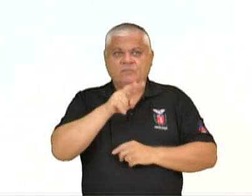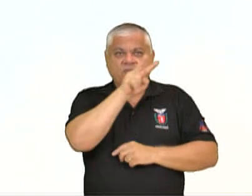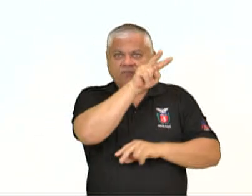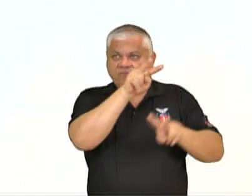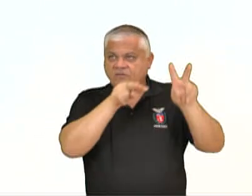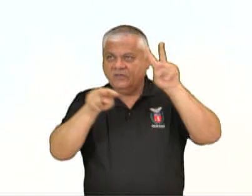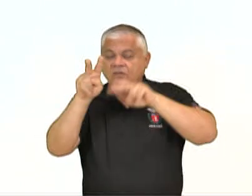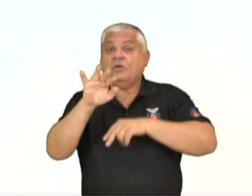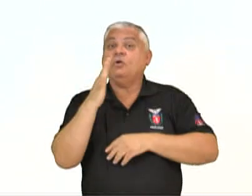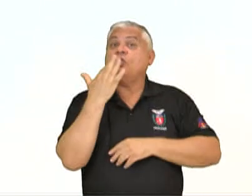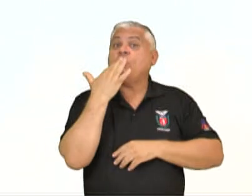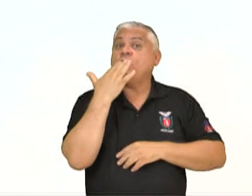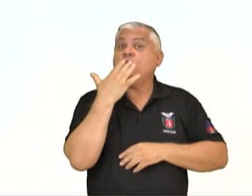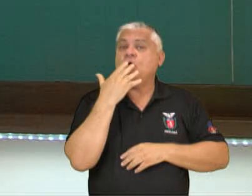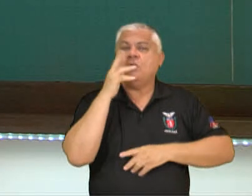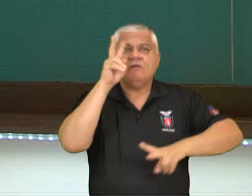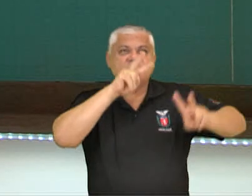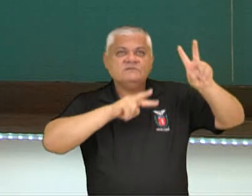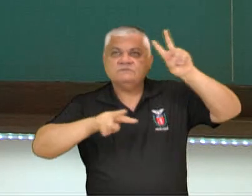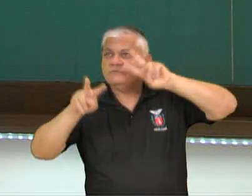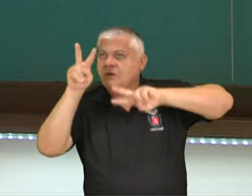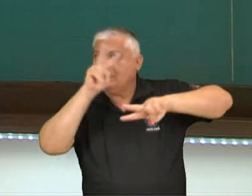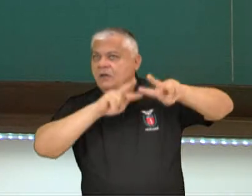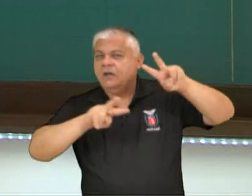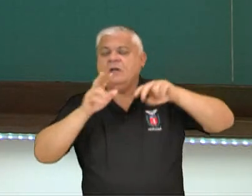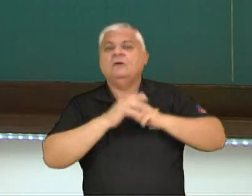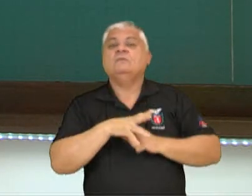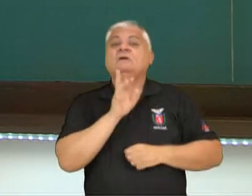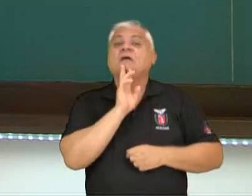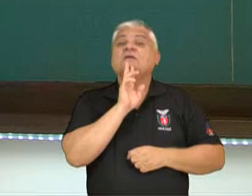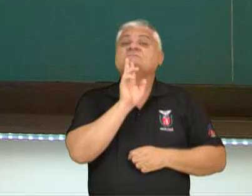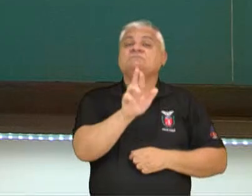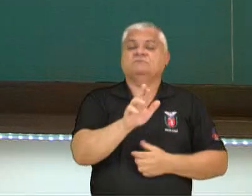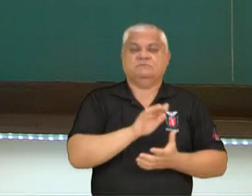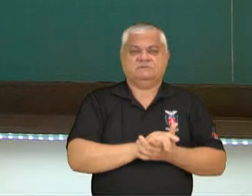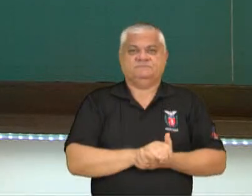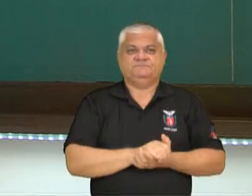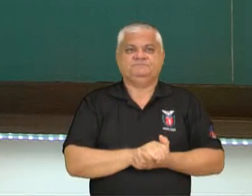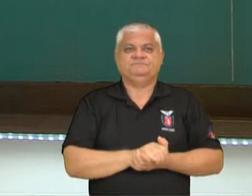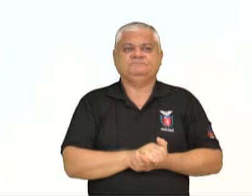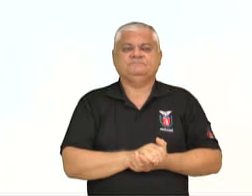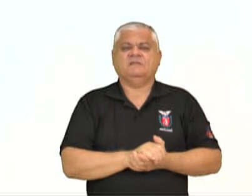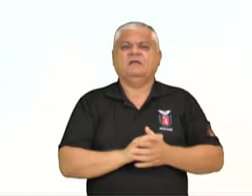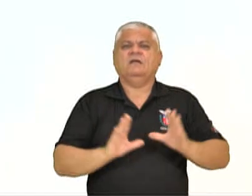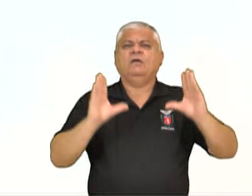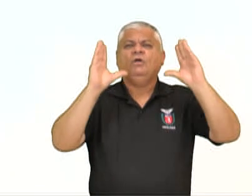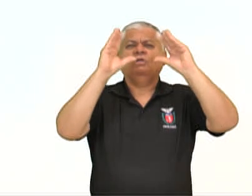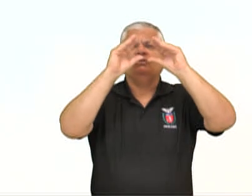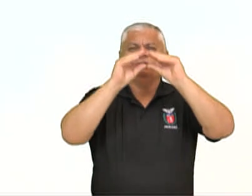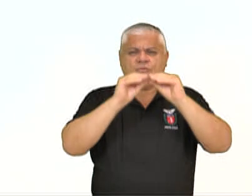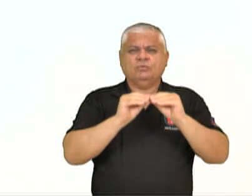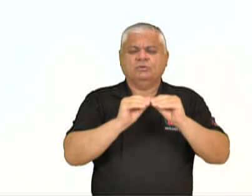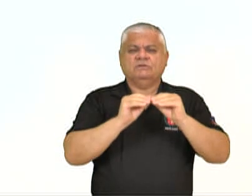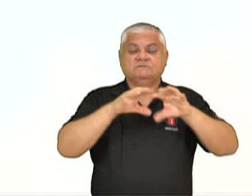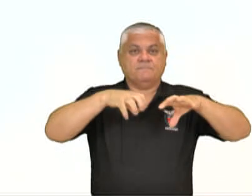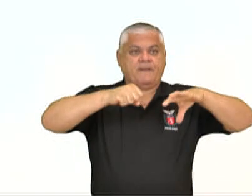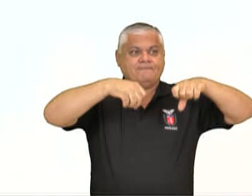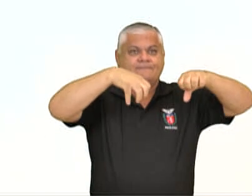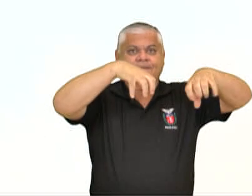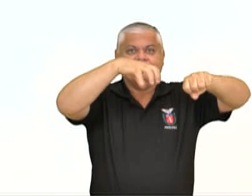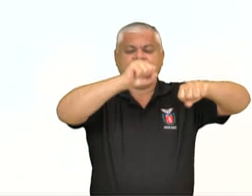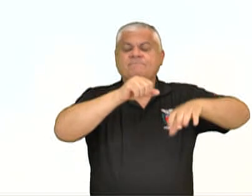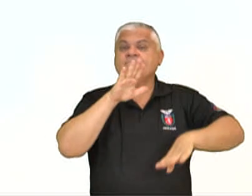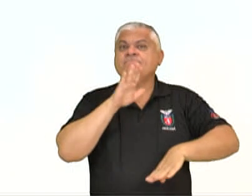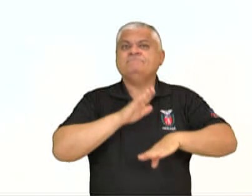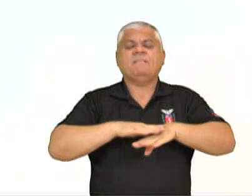e todos os aspectos visuais e verbais e respondam aqui: por que a noite em que acabou a luz foi a